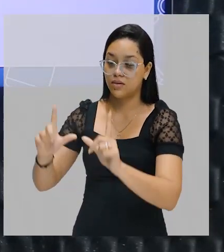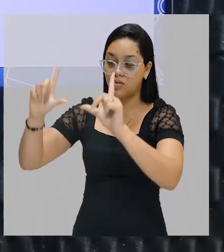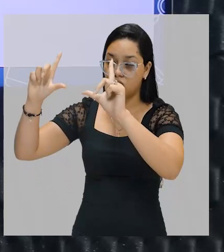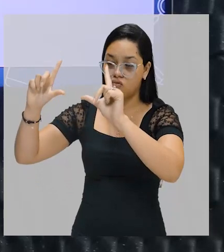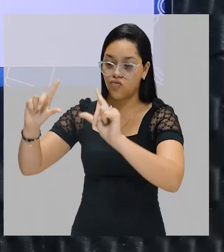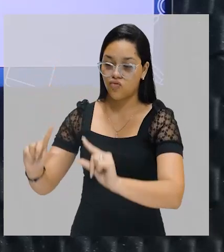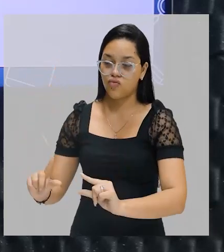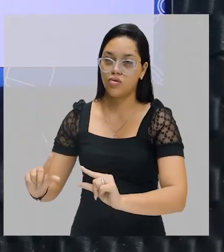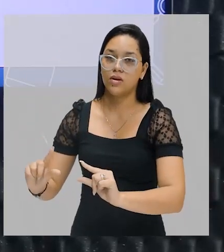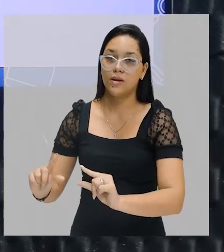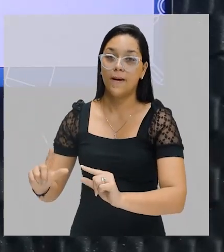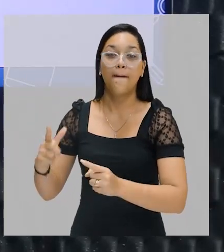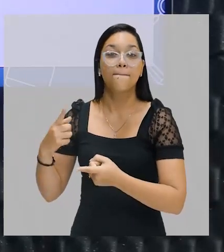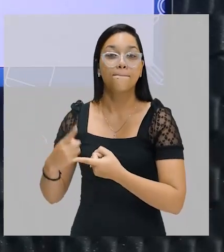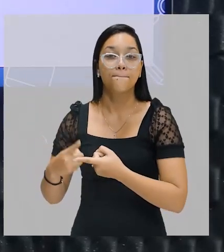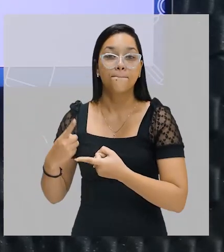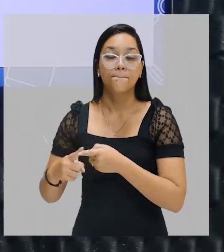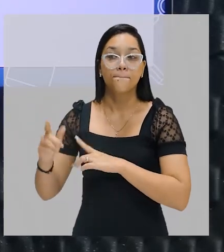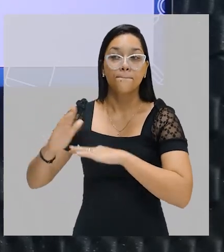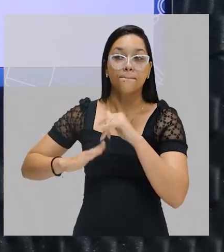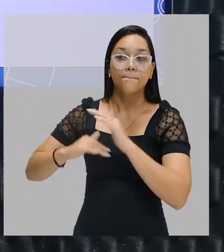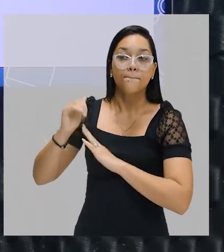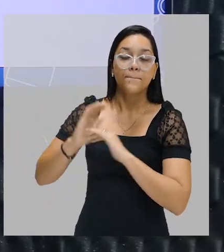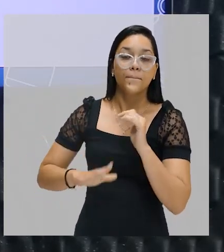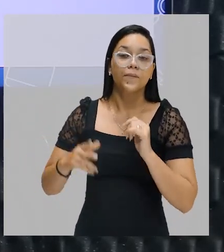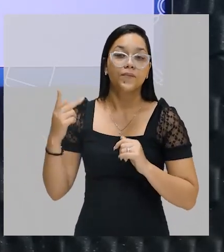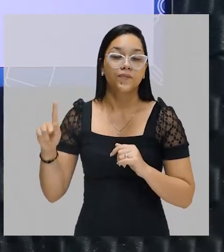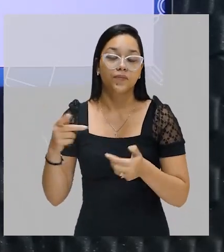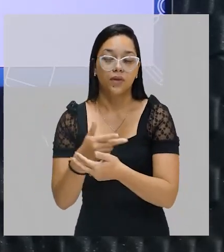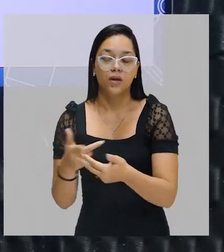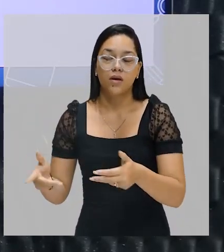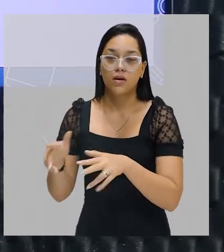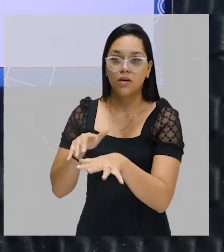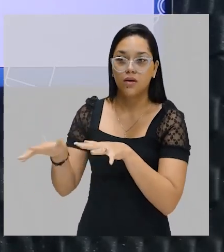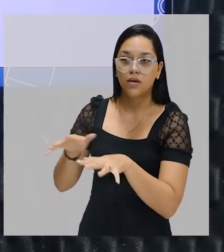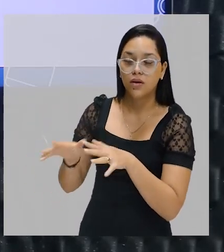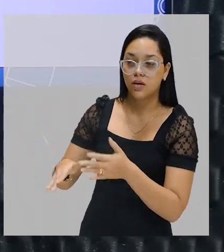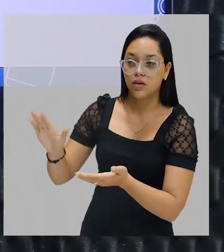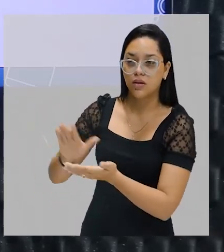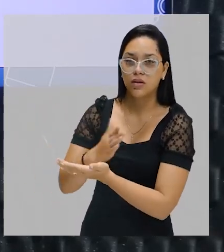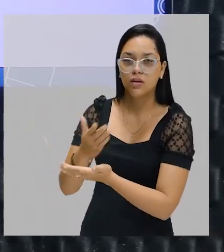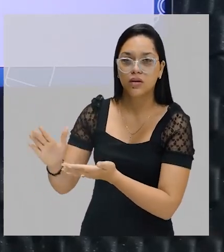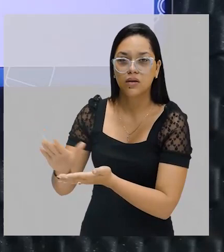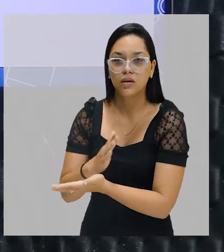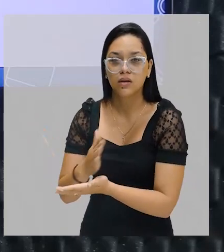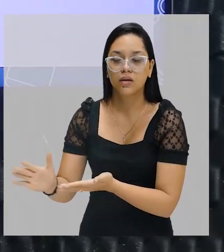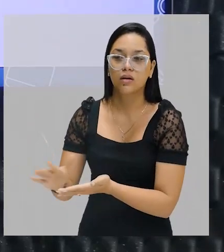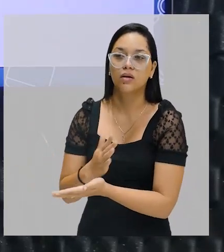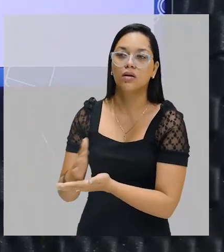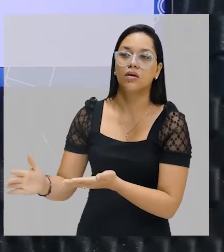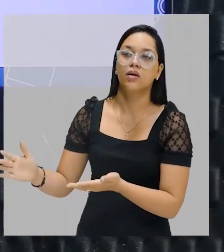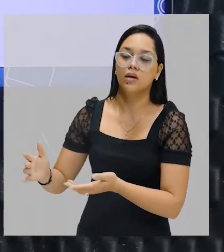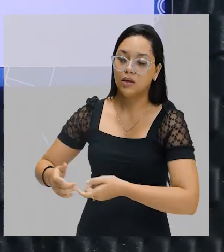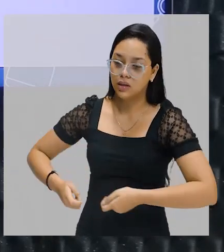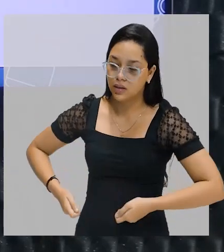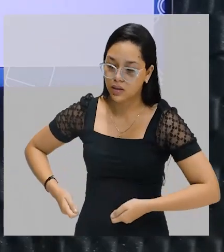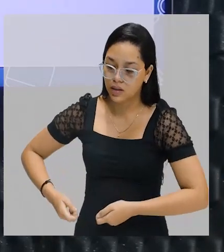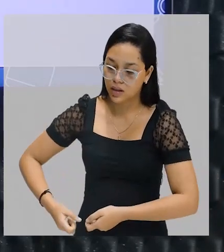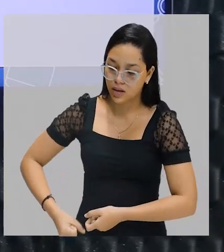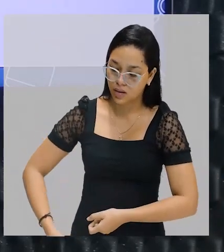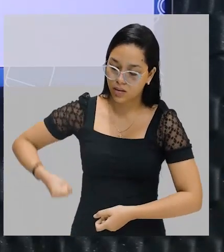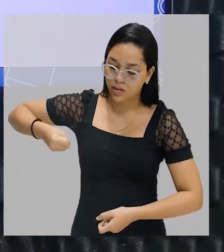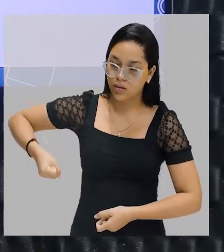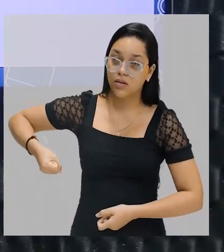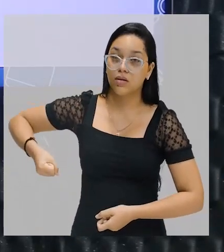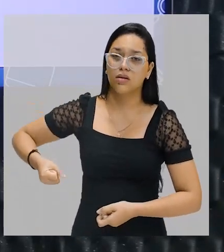calórico. Porque na sua profissão ele exerce ali muitos movimentos, bater uma massa, se carregar um balde.